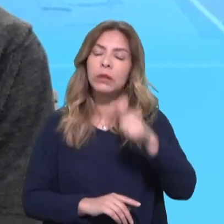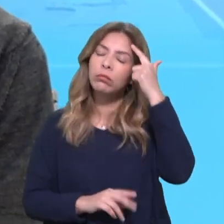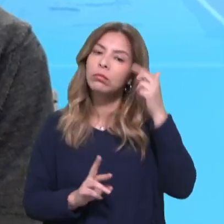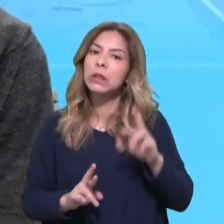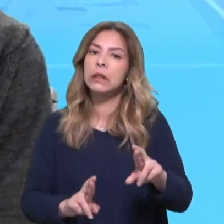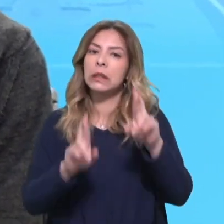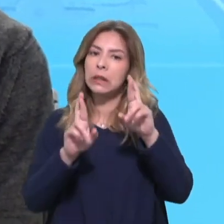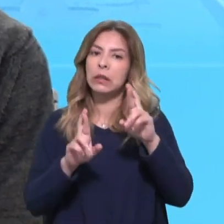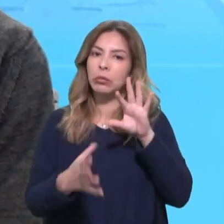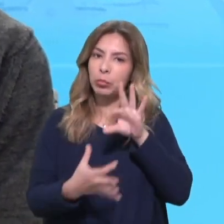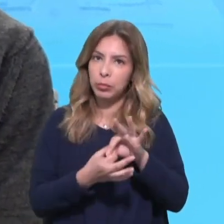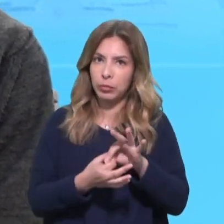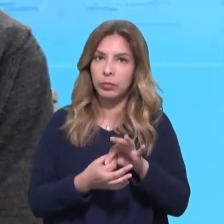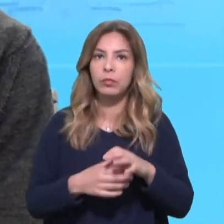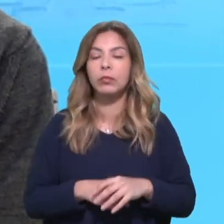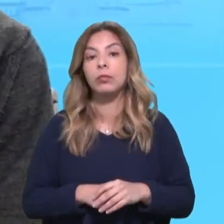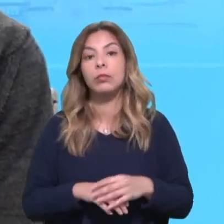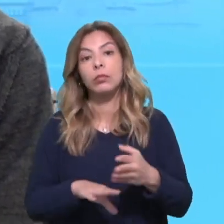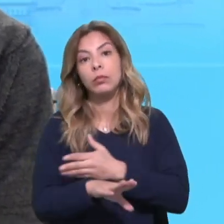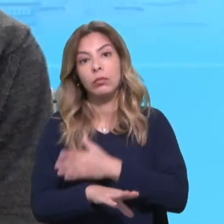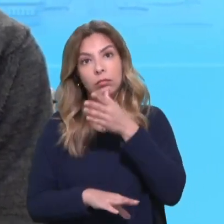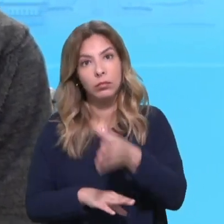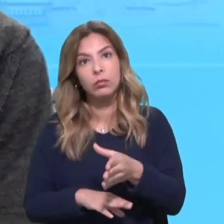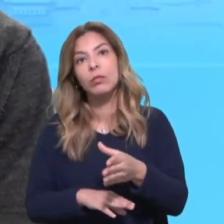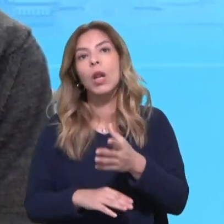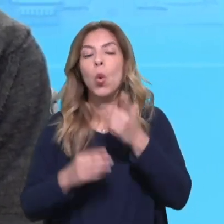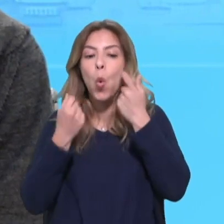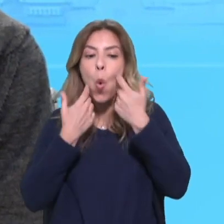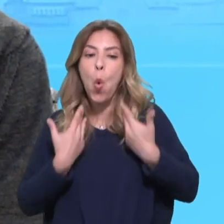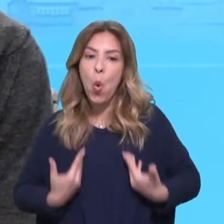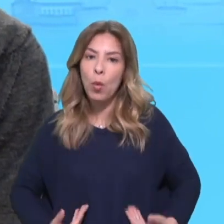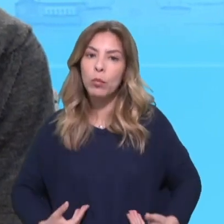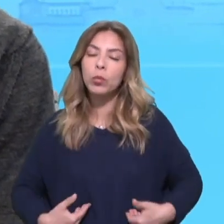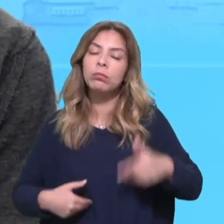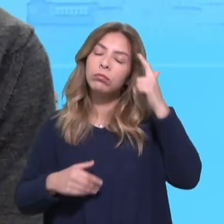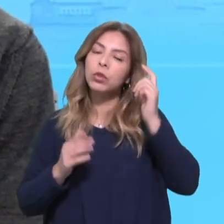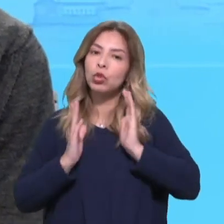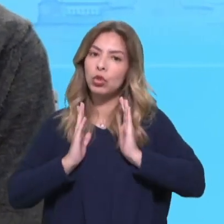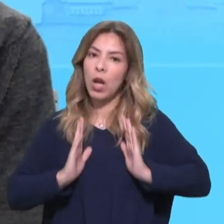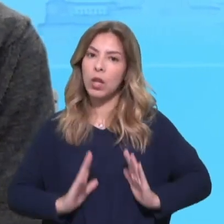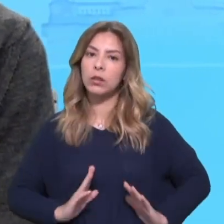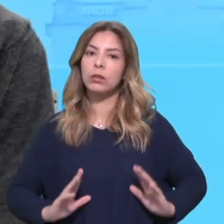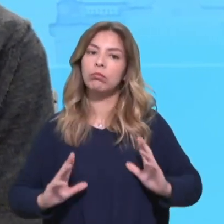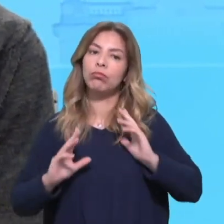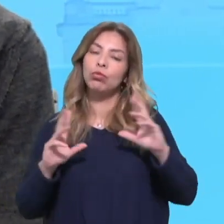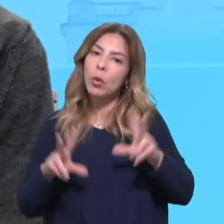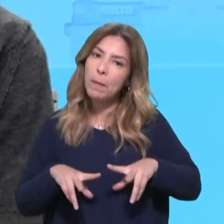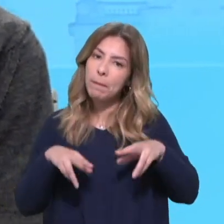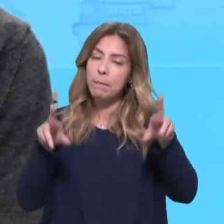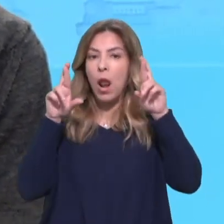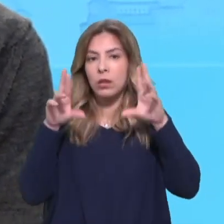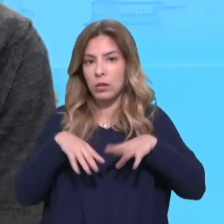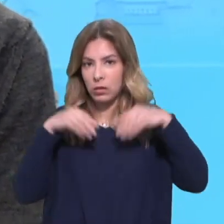da sua ressurreição. Como diz uma antífona desse dia, o meu corpo descansará na esperança. É também o dia em que contemplamos a descida de